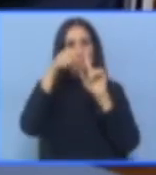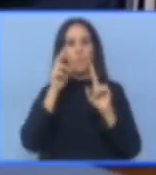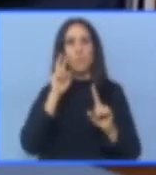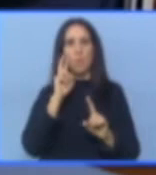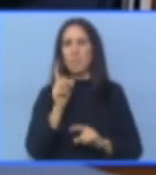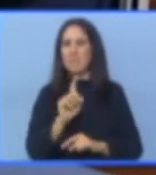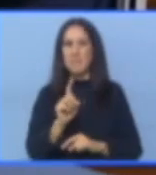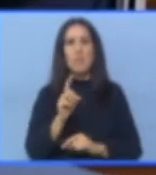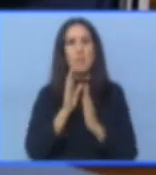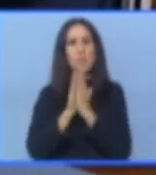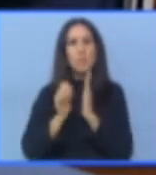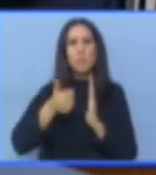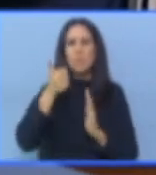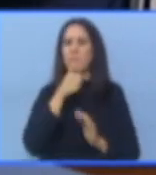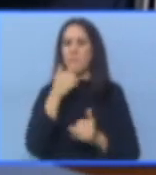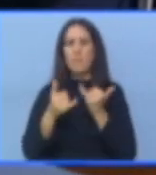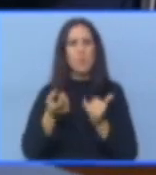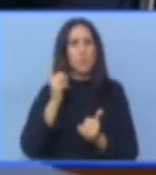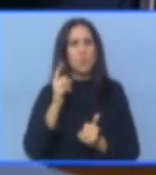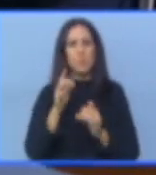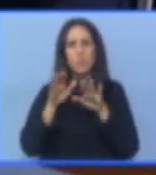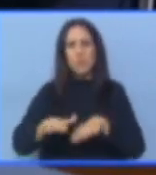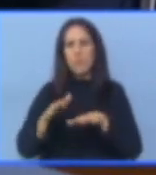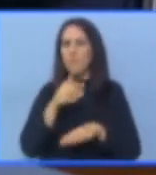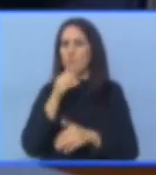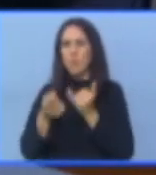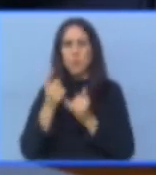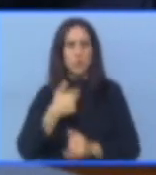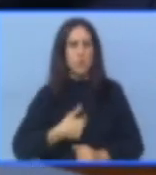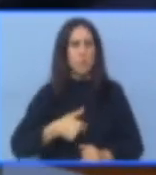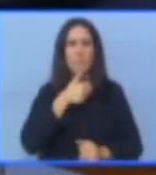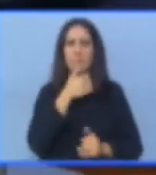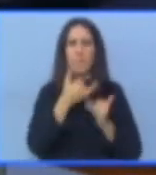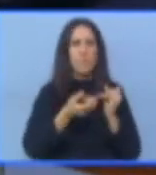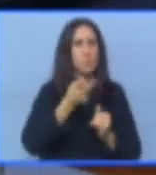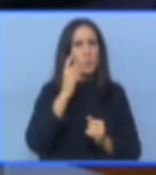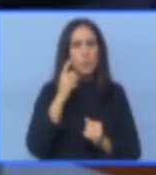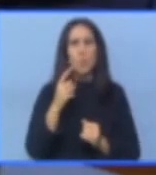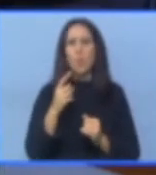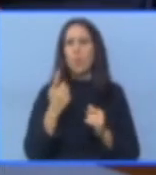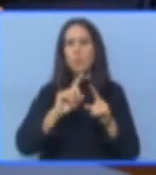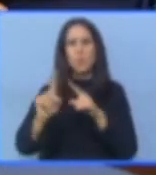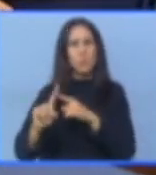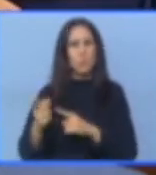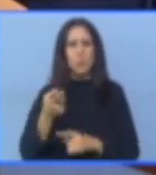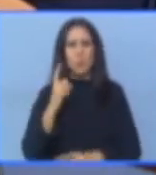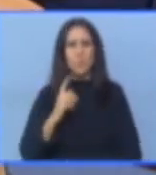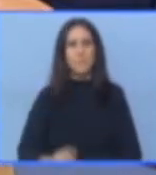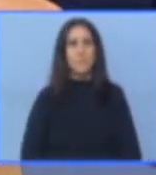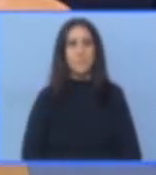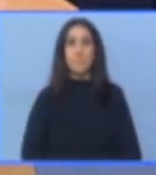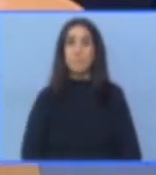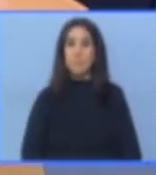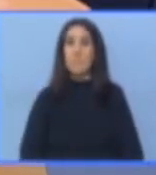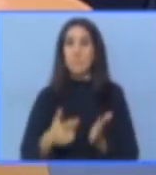não é violenta. Não é violento o Islão, não é violento o cristianismo, não é violenta nenhuma outra dimensão. Daí essa necessidade